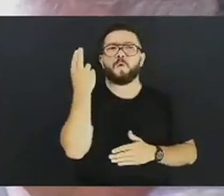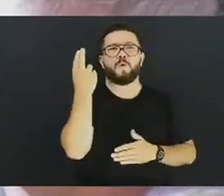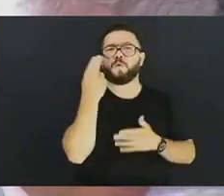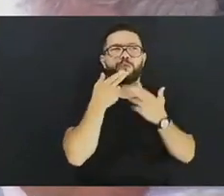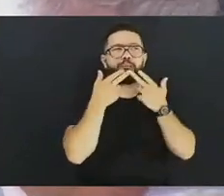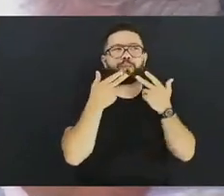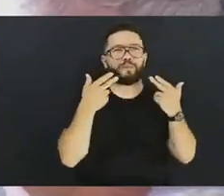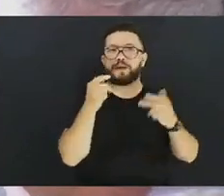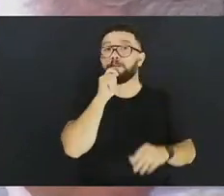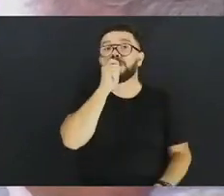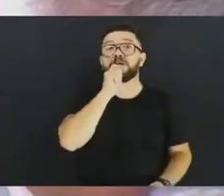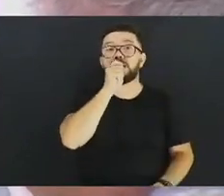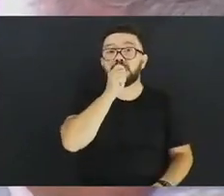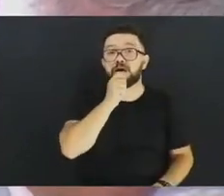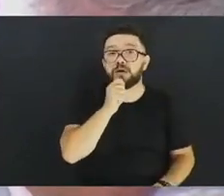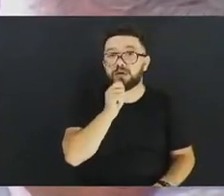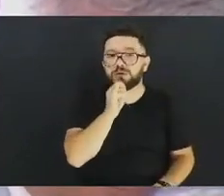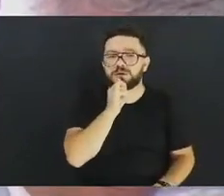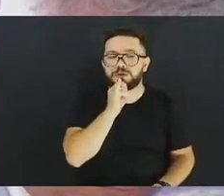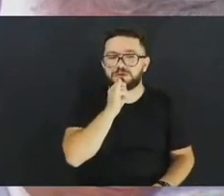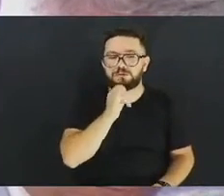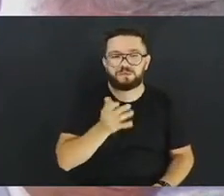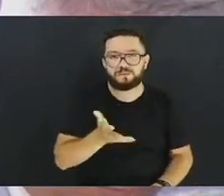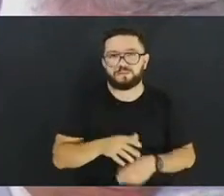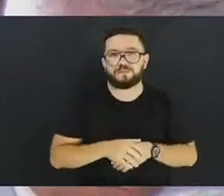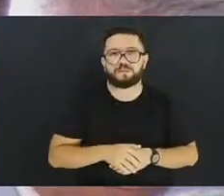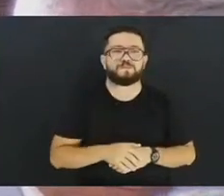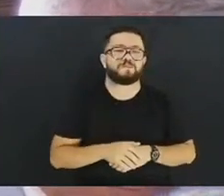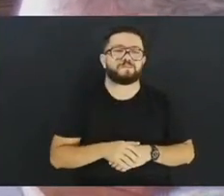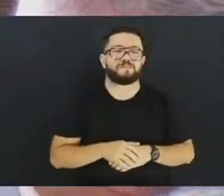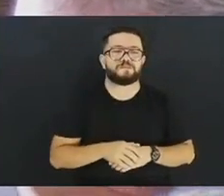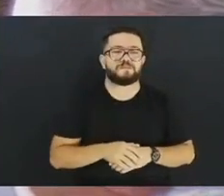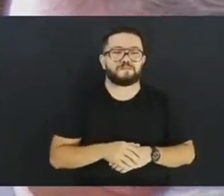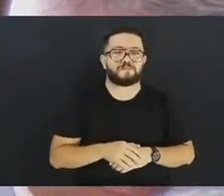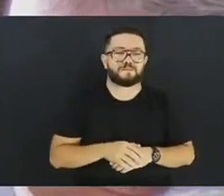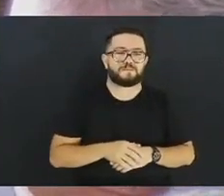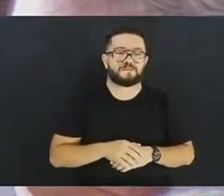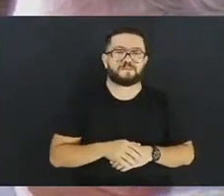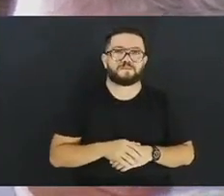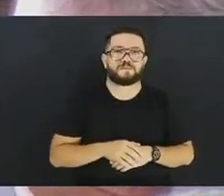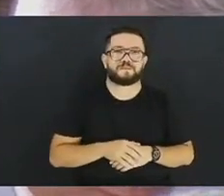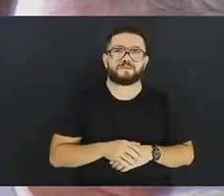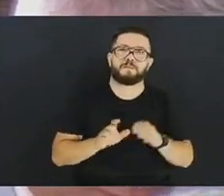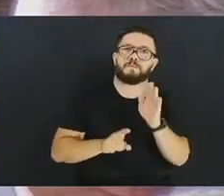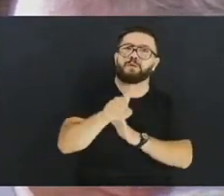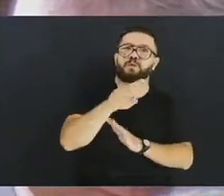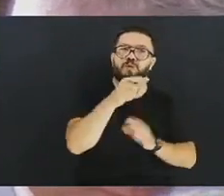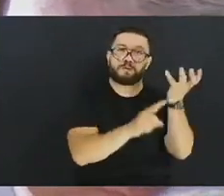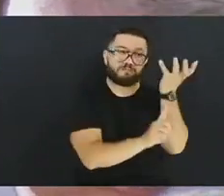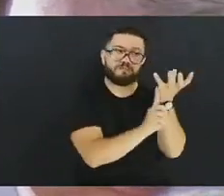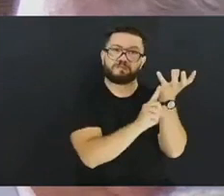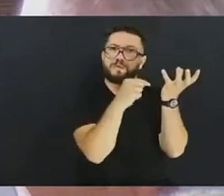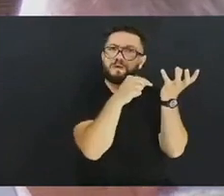o pinhão, etc. E em quantos anos a araucária ela já pode